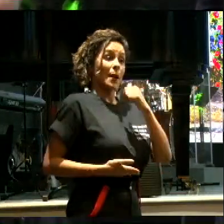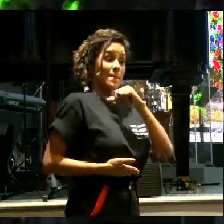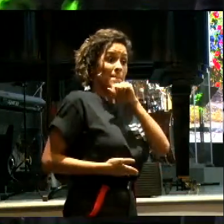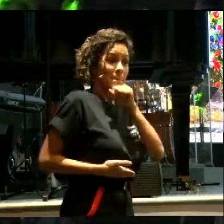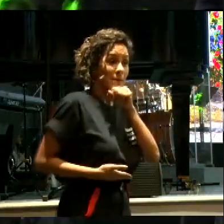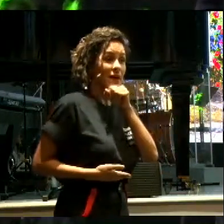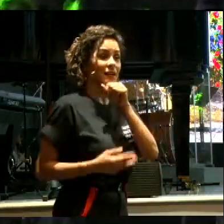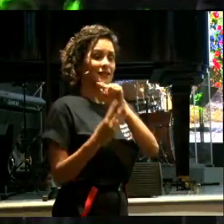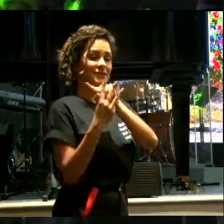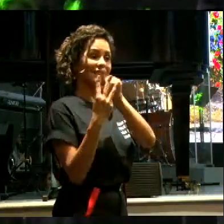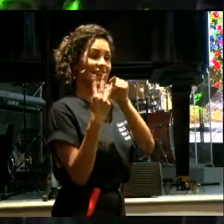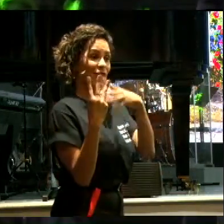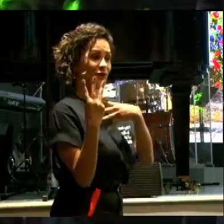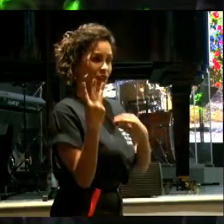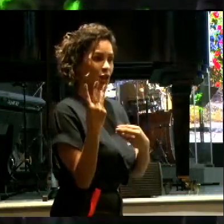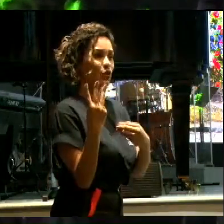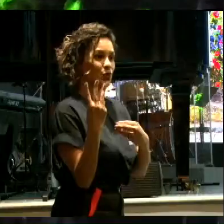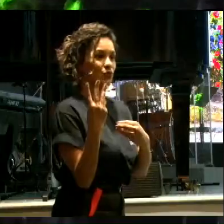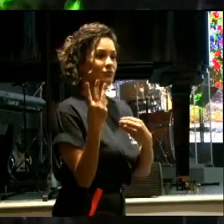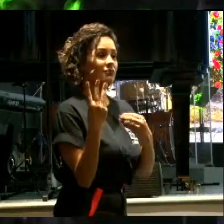do Miguel.